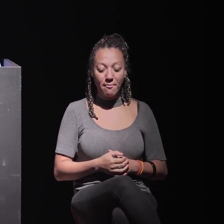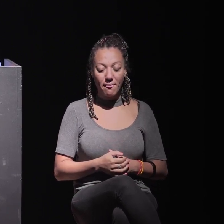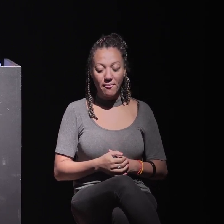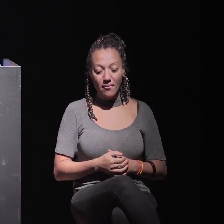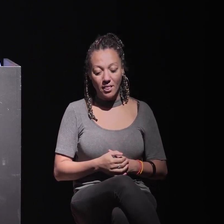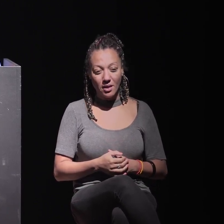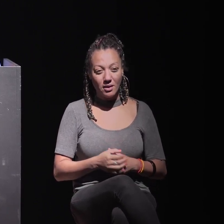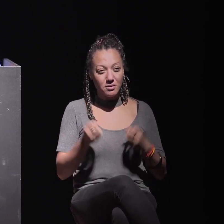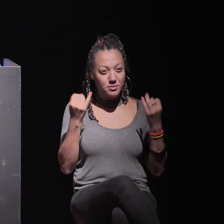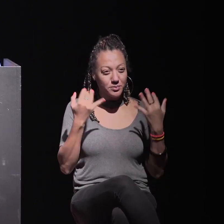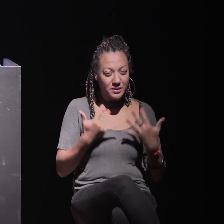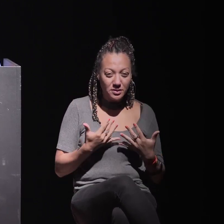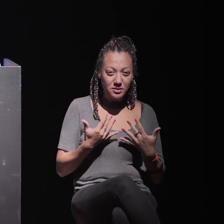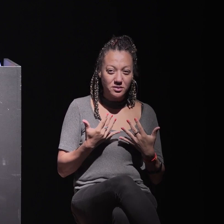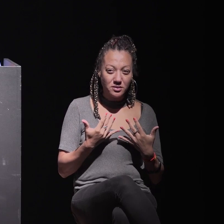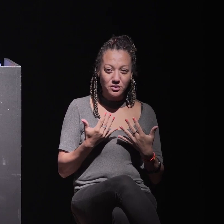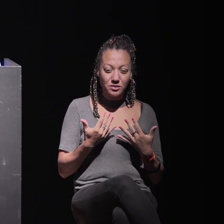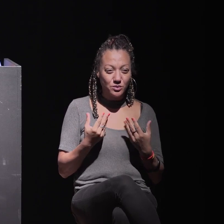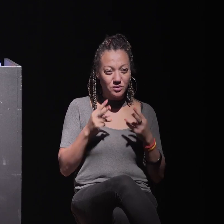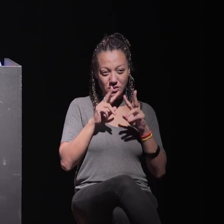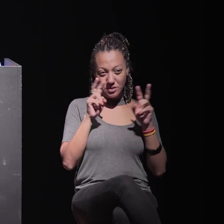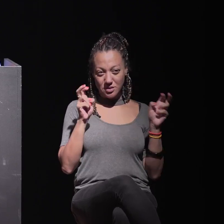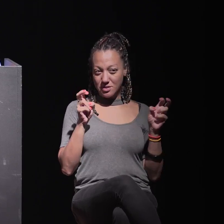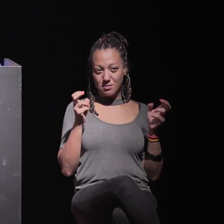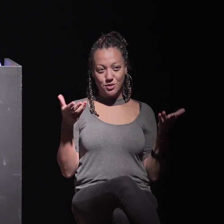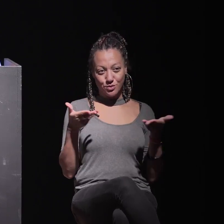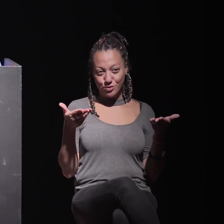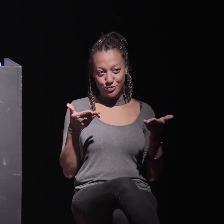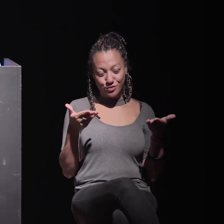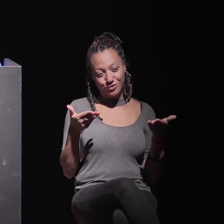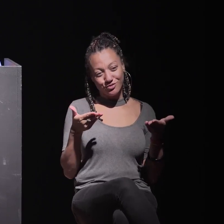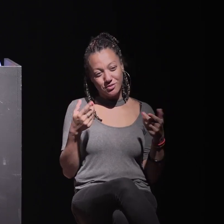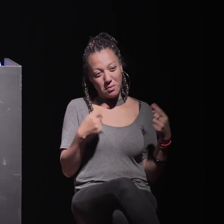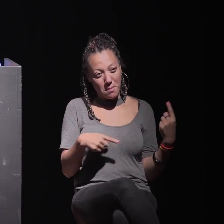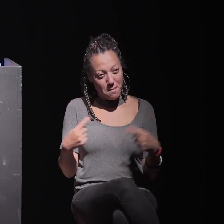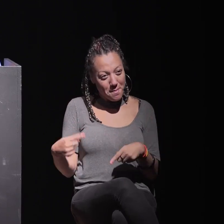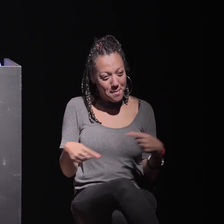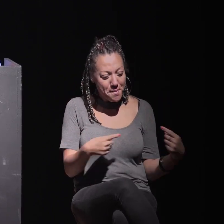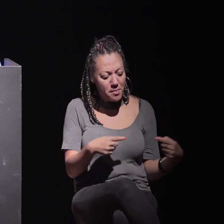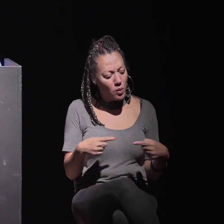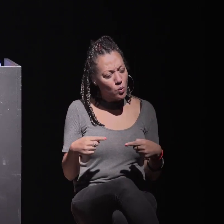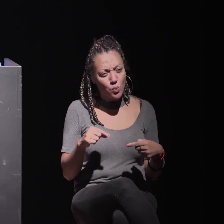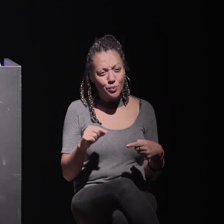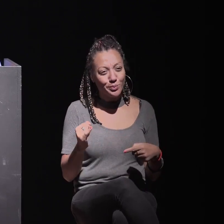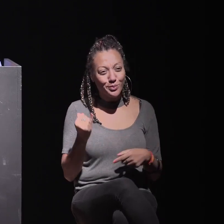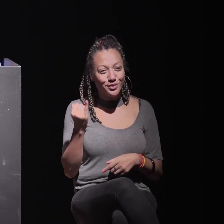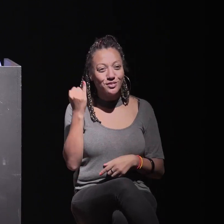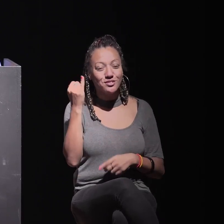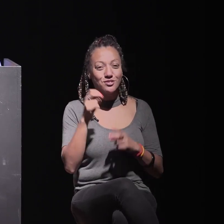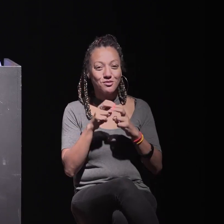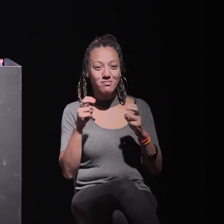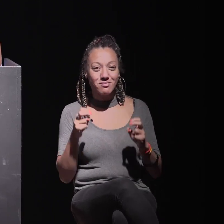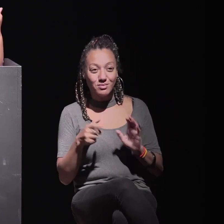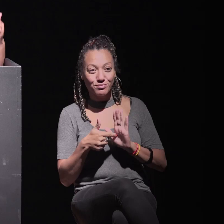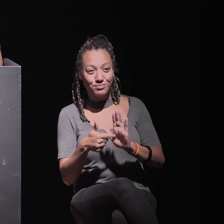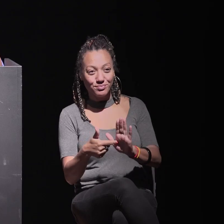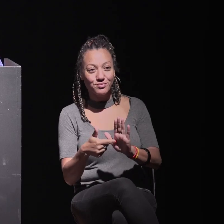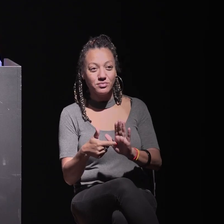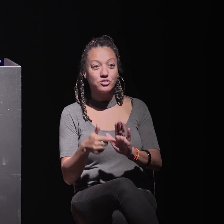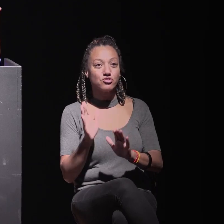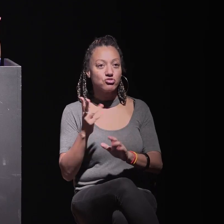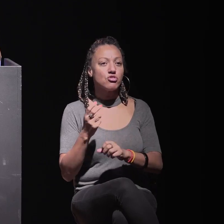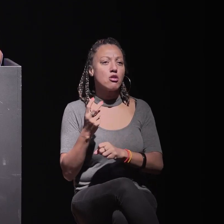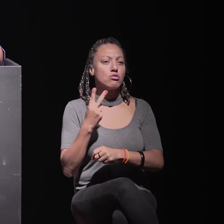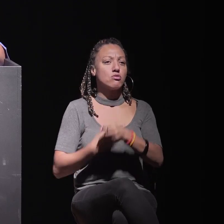Queria falar um pouquinho hoje sobre o tema dessa mesa, né, desse debate tão importante que o MASP vem trazendo, né, nos últimos